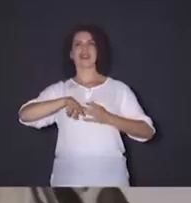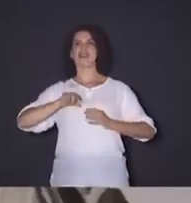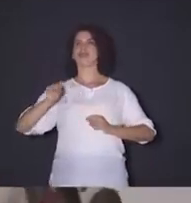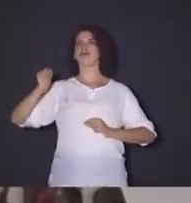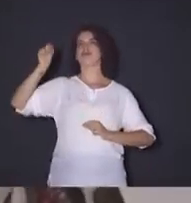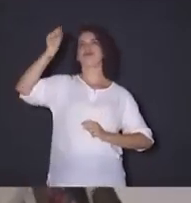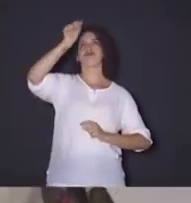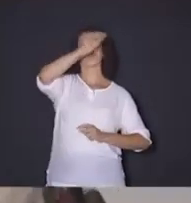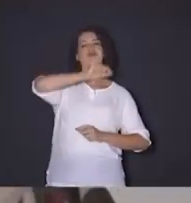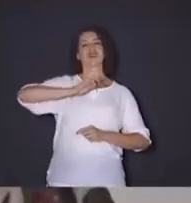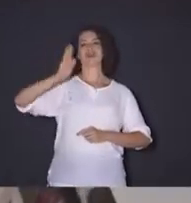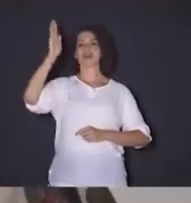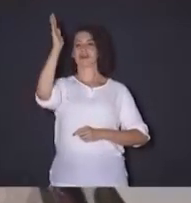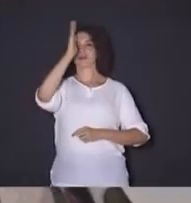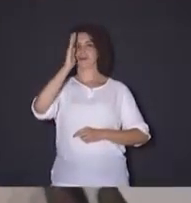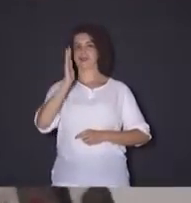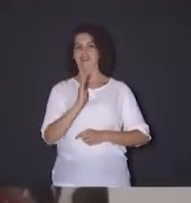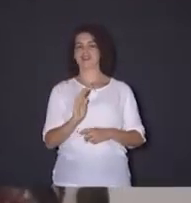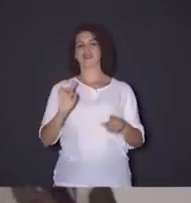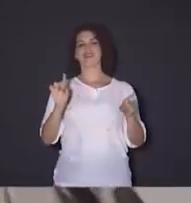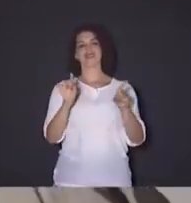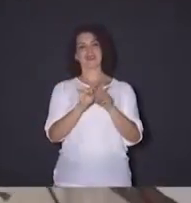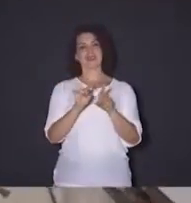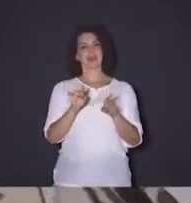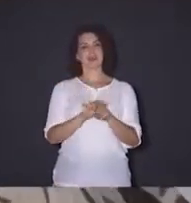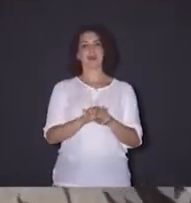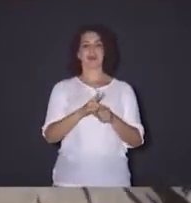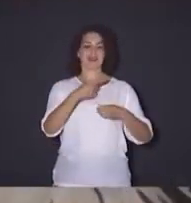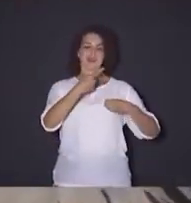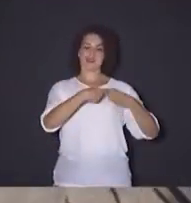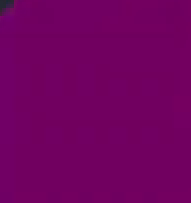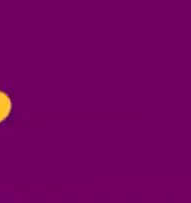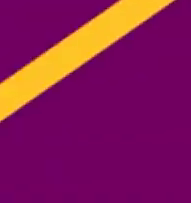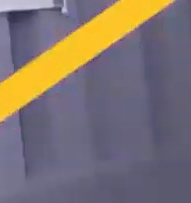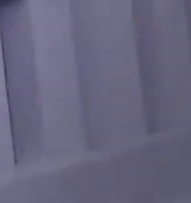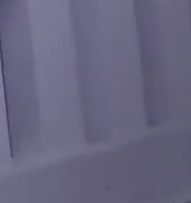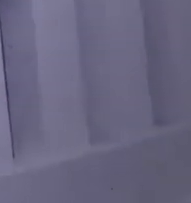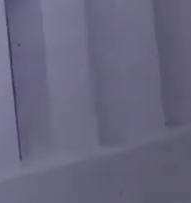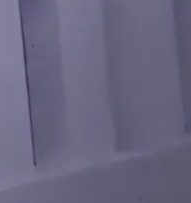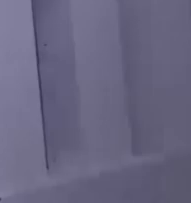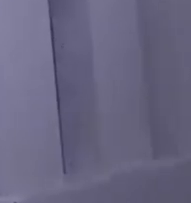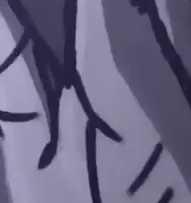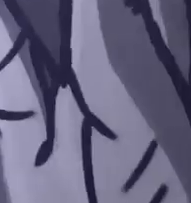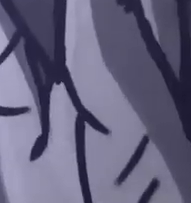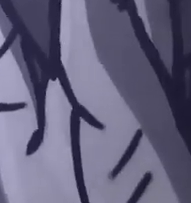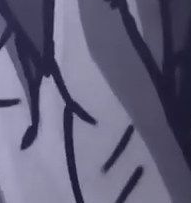Brasil e, principalmente, recôncavo e de nossas origens.